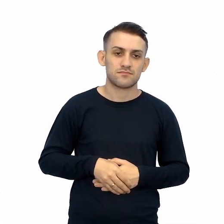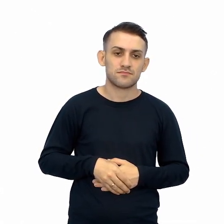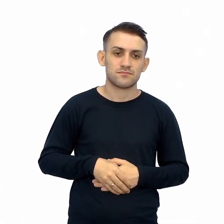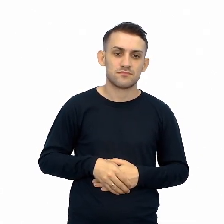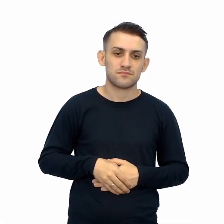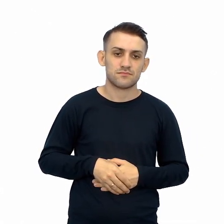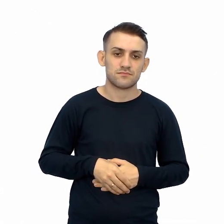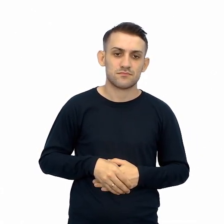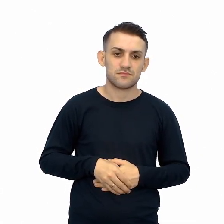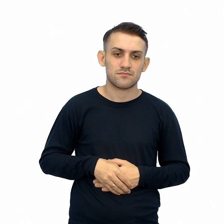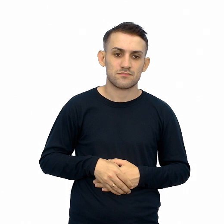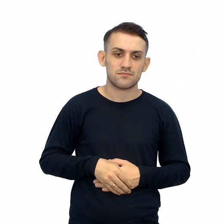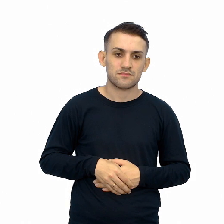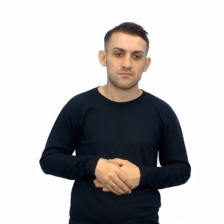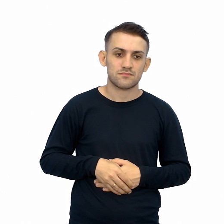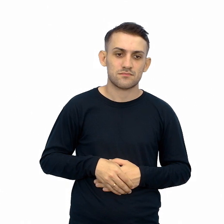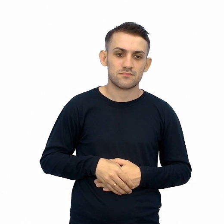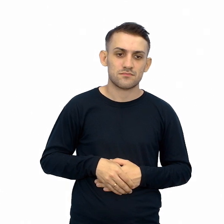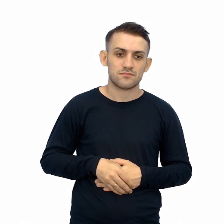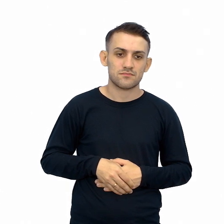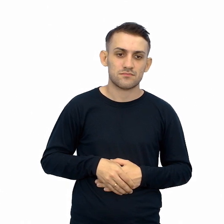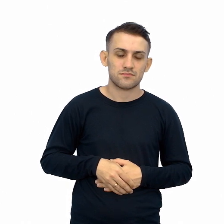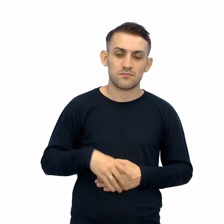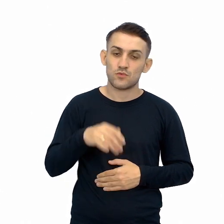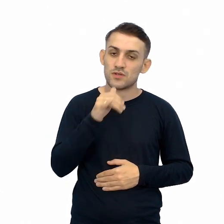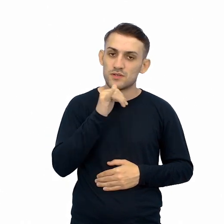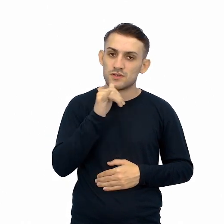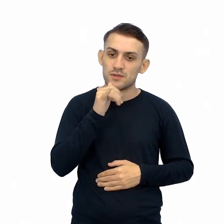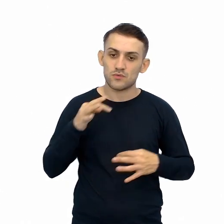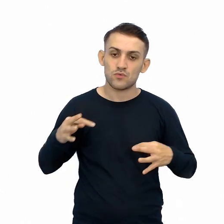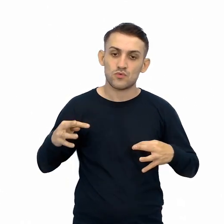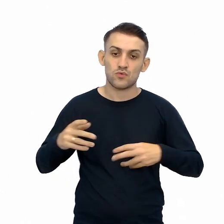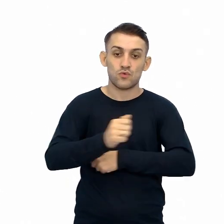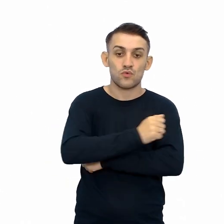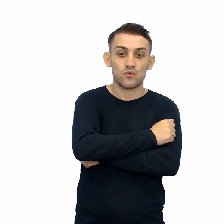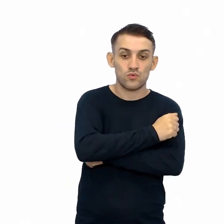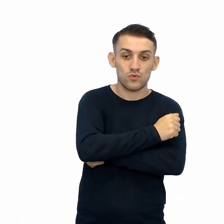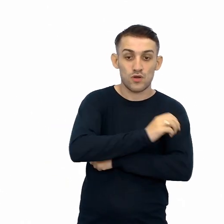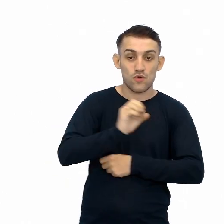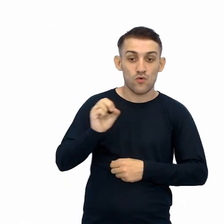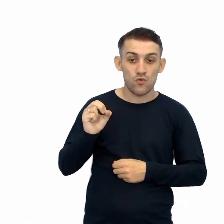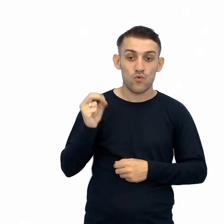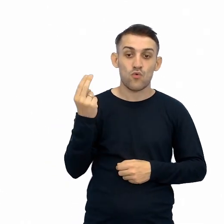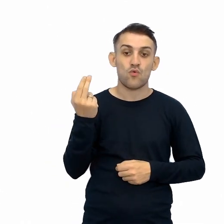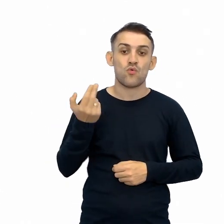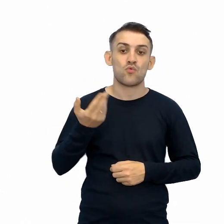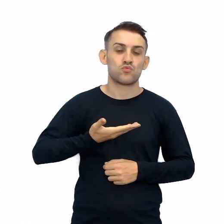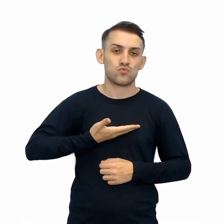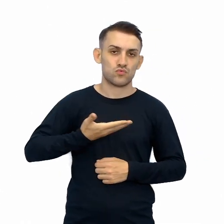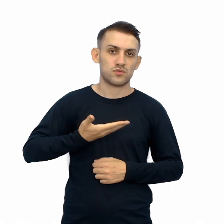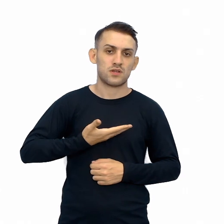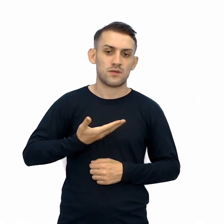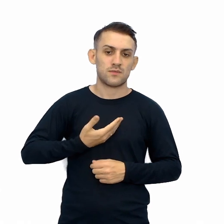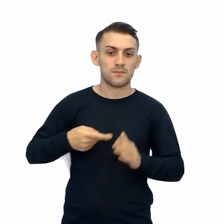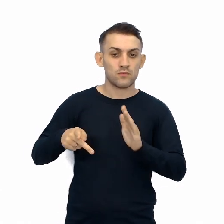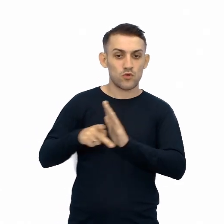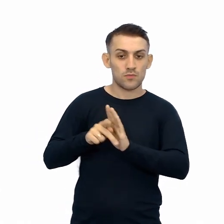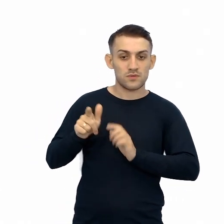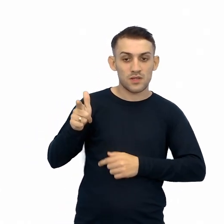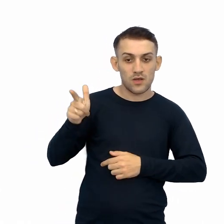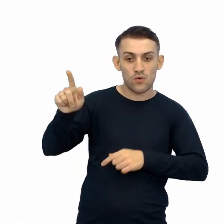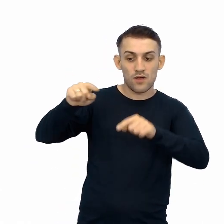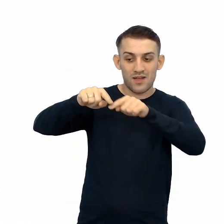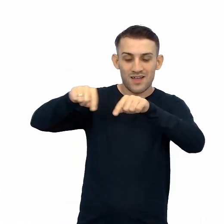e definidos, por exemplo, pelos estudantes, ou os colegas das outras salas